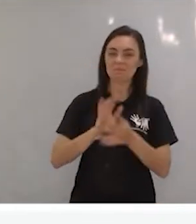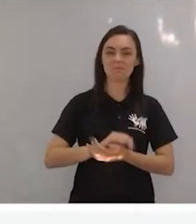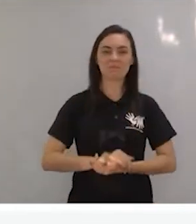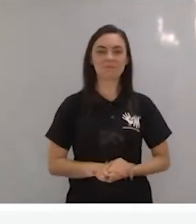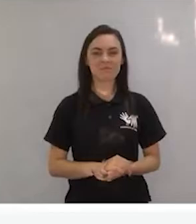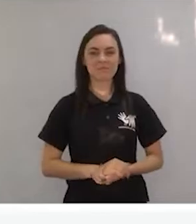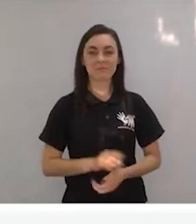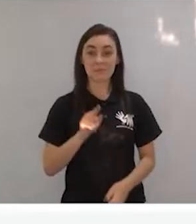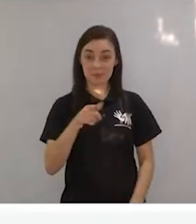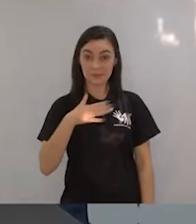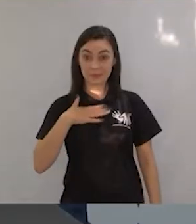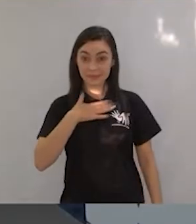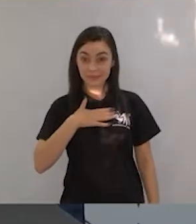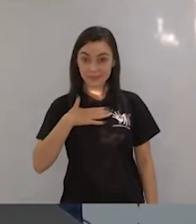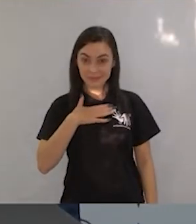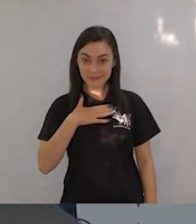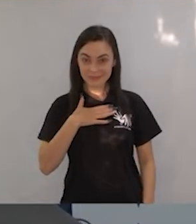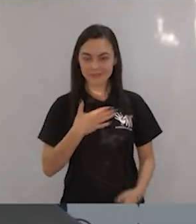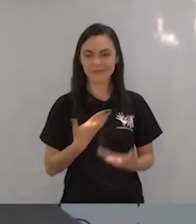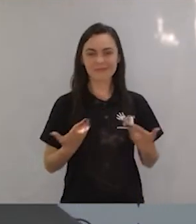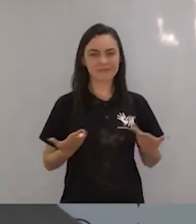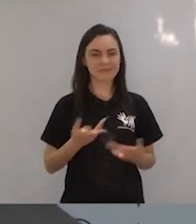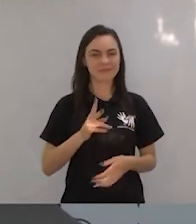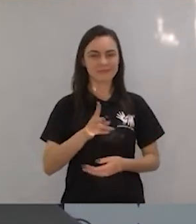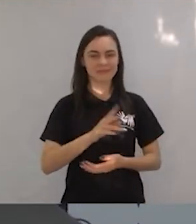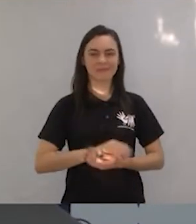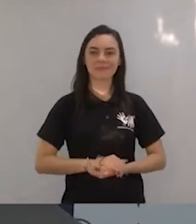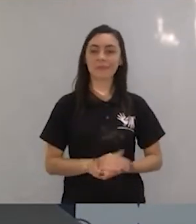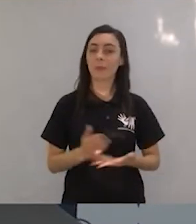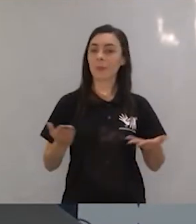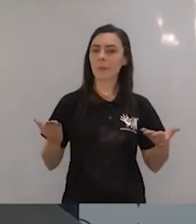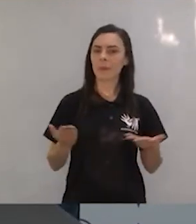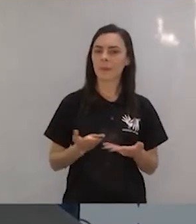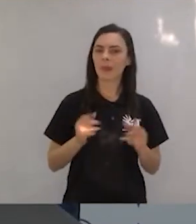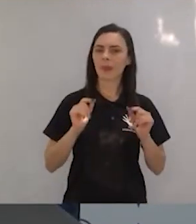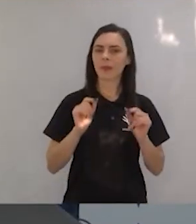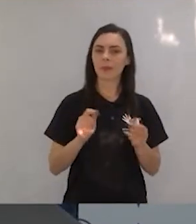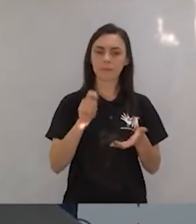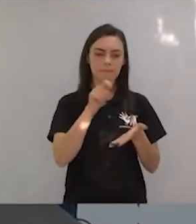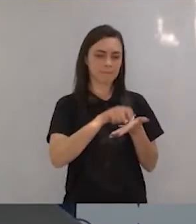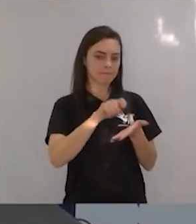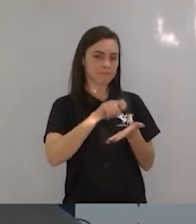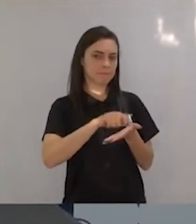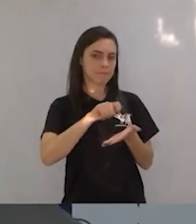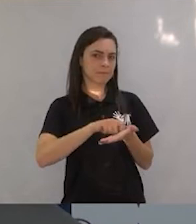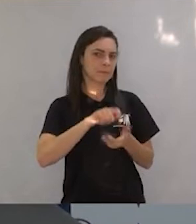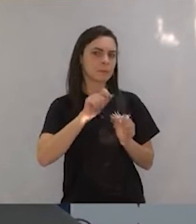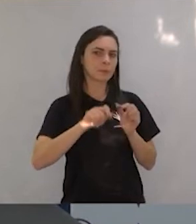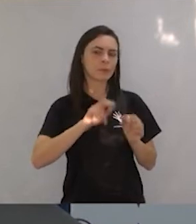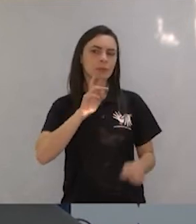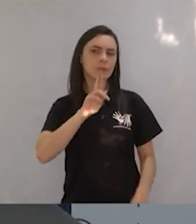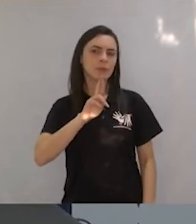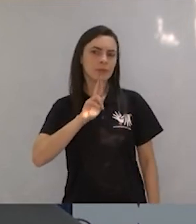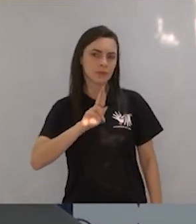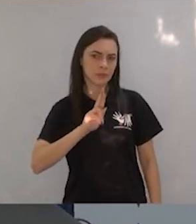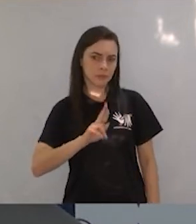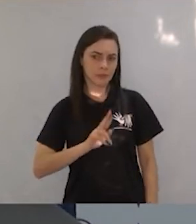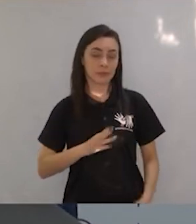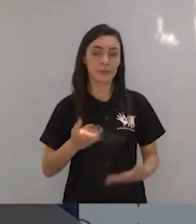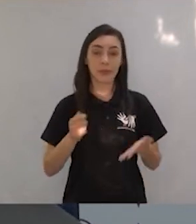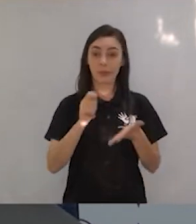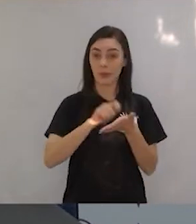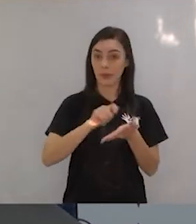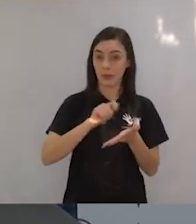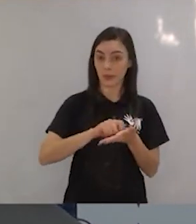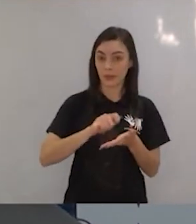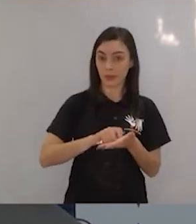Que bom. Gostaram do quiz? Então vamos lá. Agora nós vamos fazer o registro das nossas respostas do quiz.